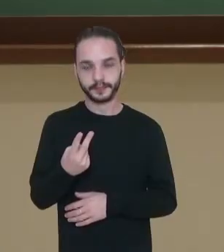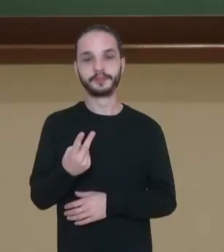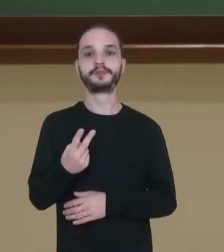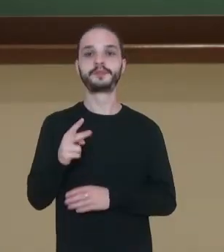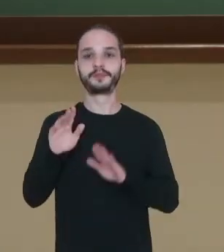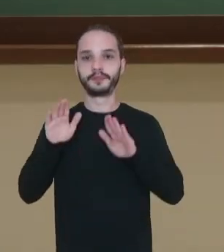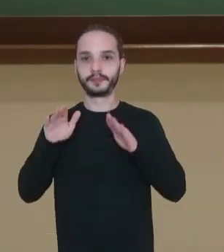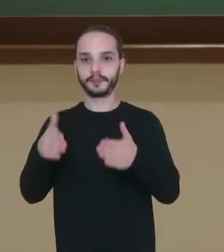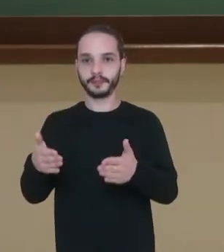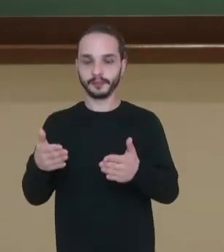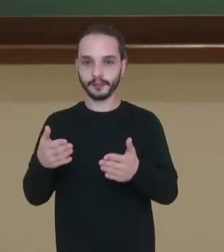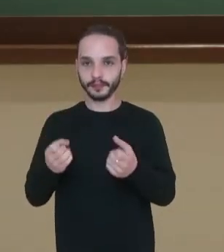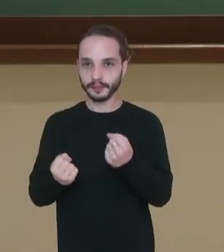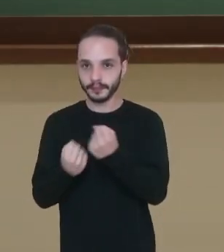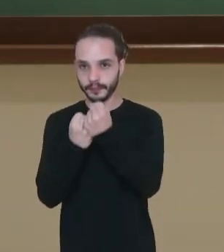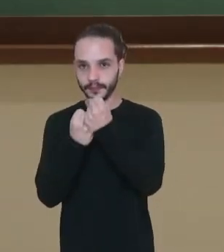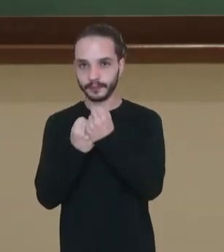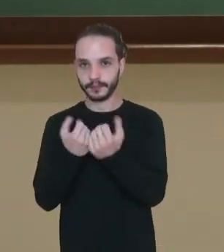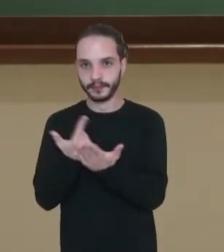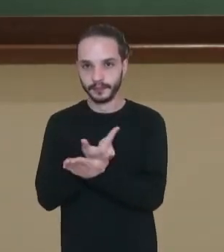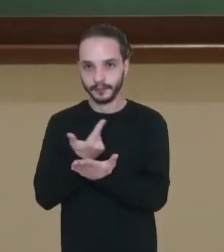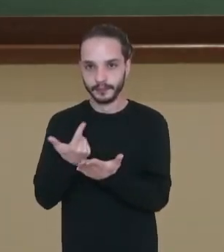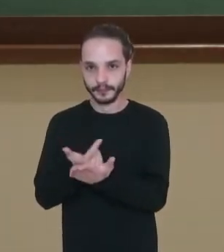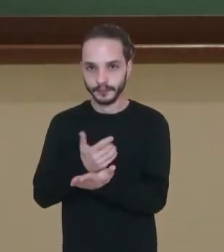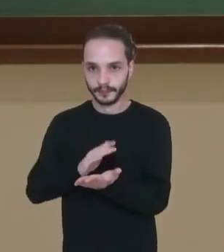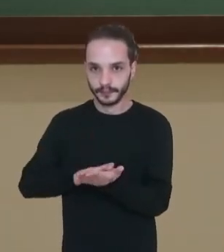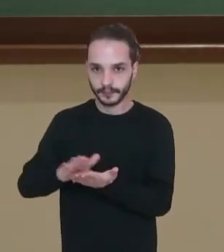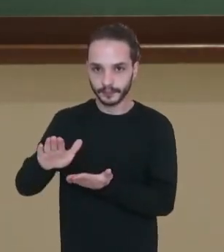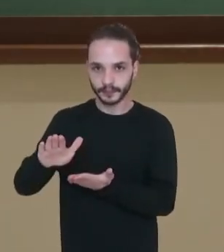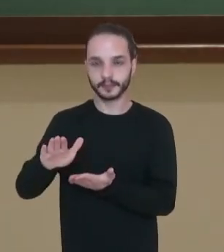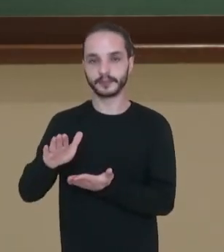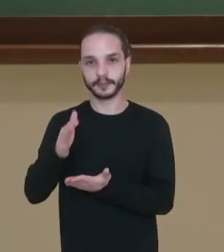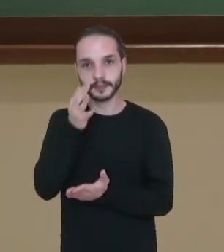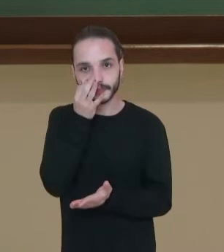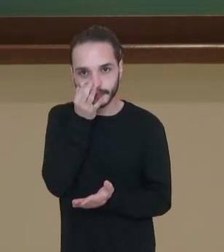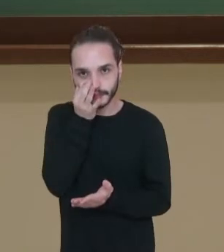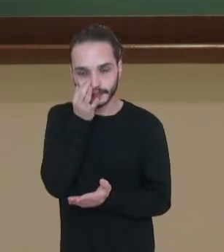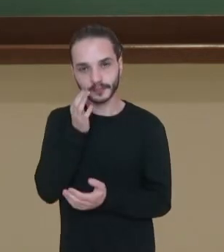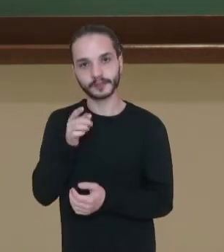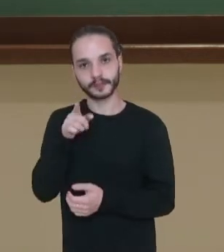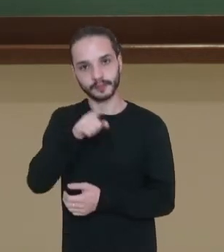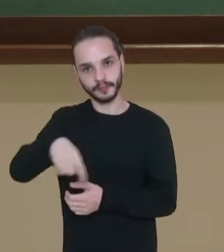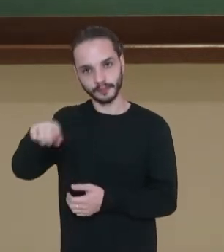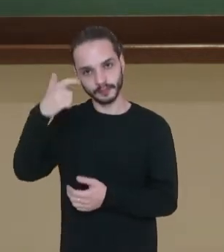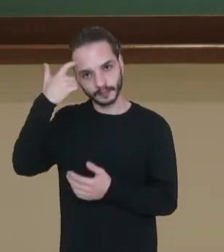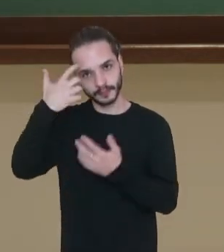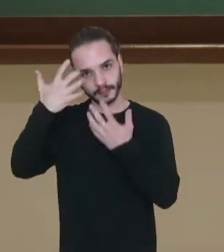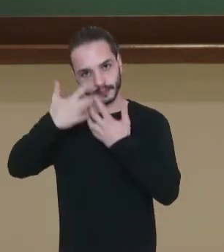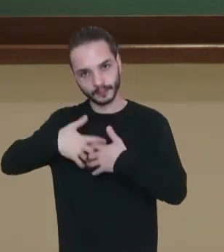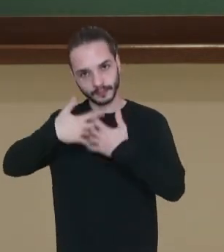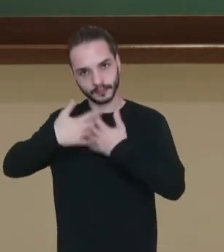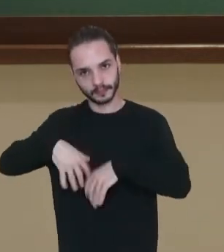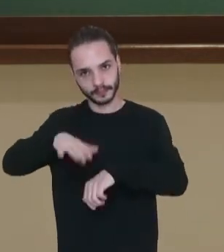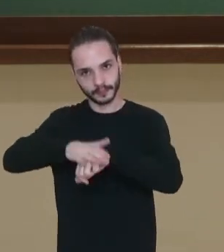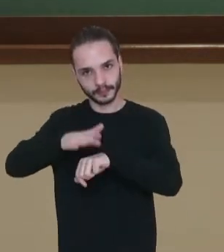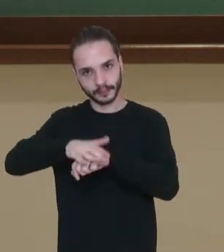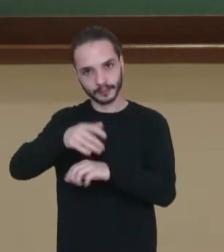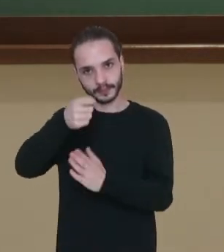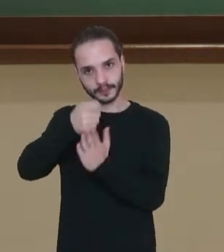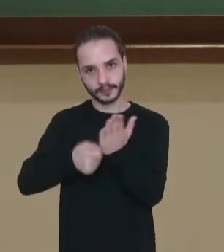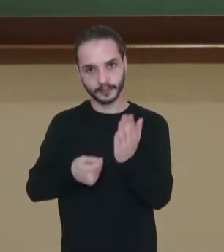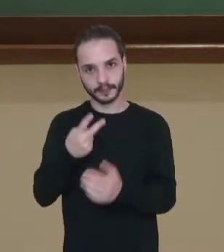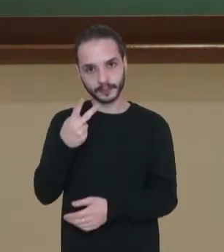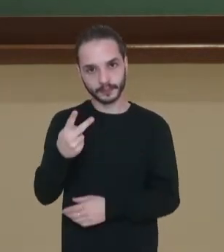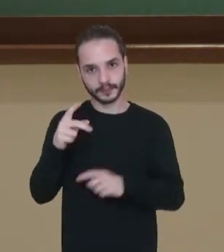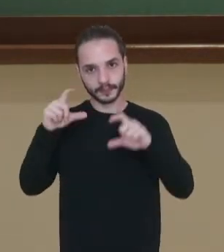livro impresso. Eu vou deixar aí a nossa primeira atividade para vocês pensarem e escrever 1 ou 2 parágrafos para dar conta